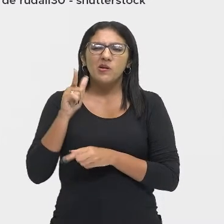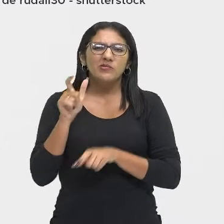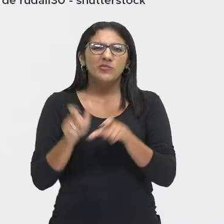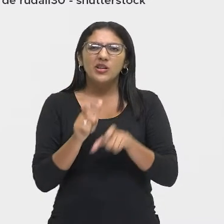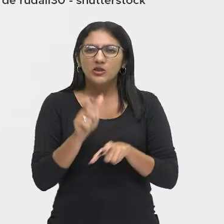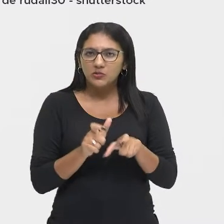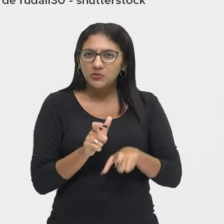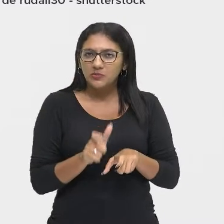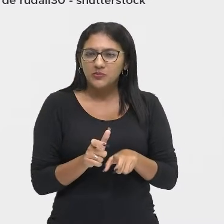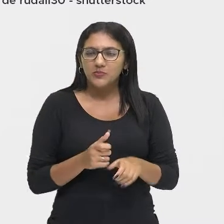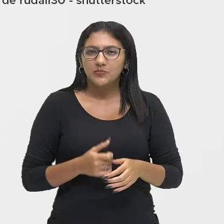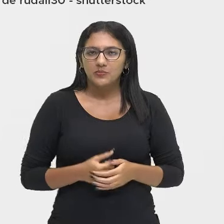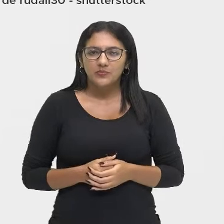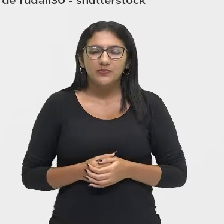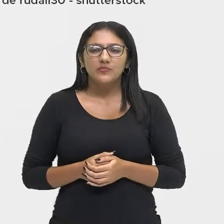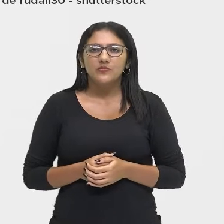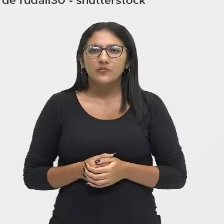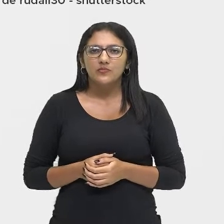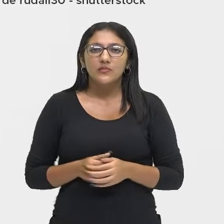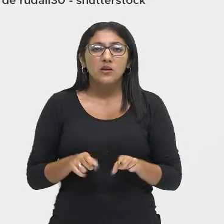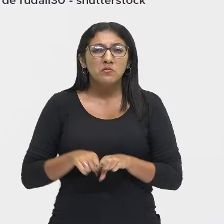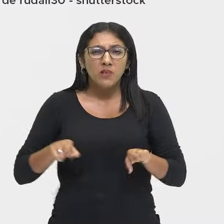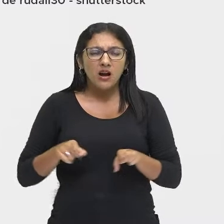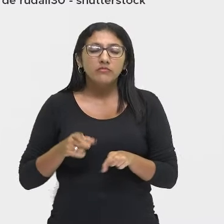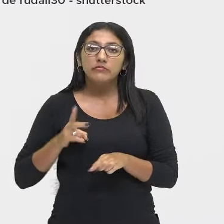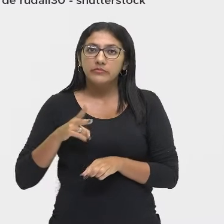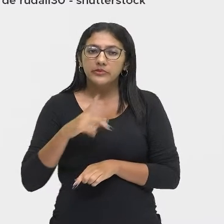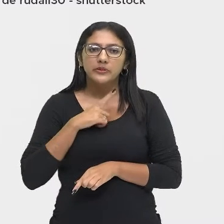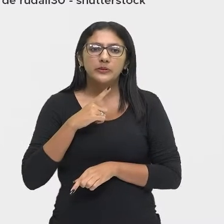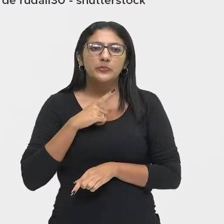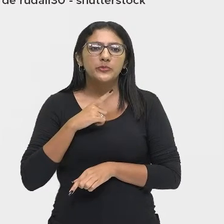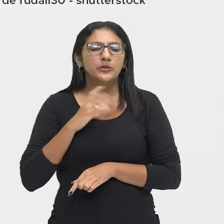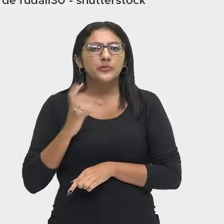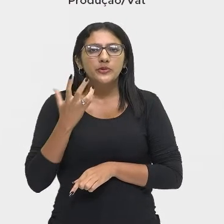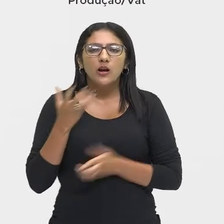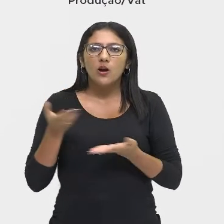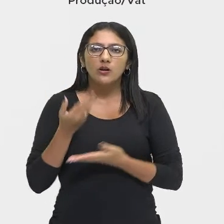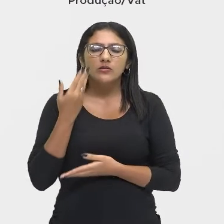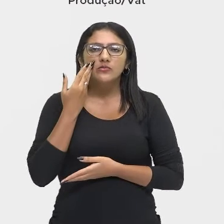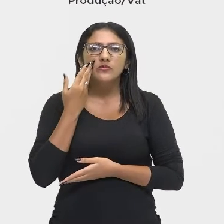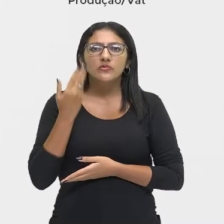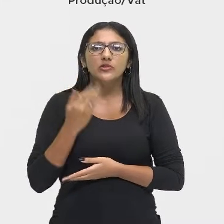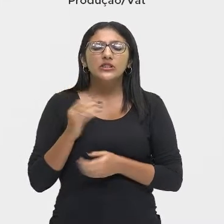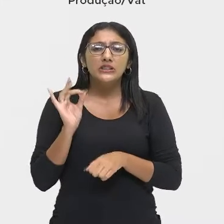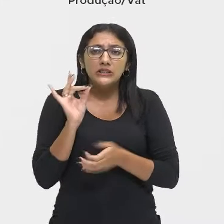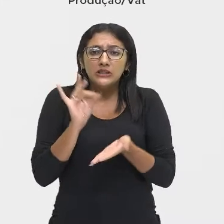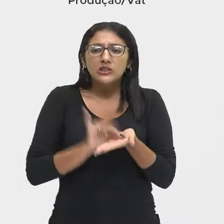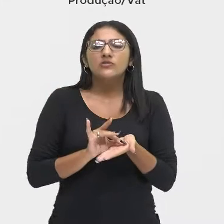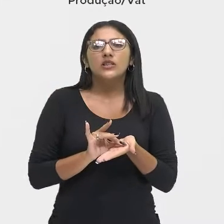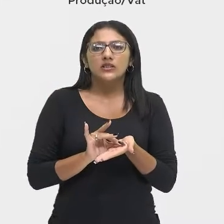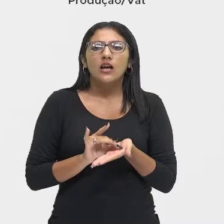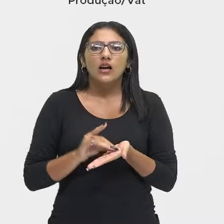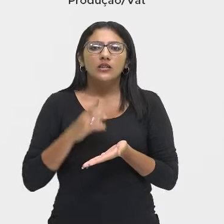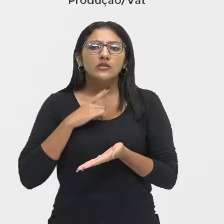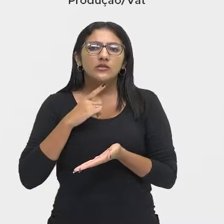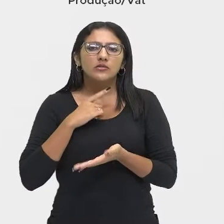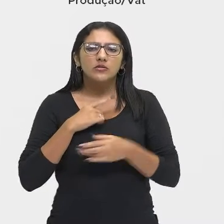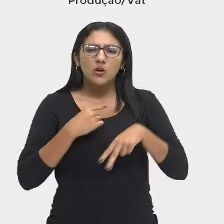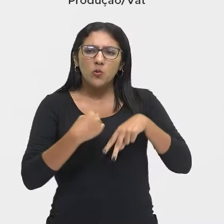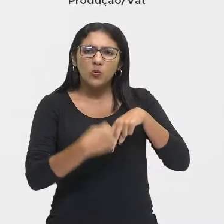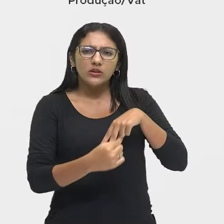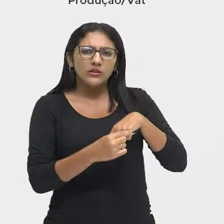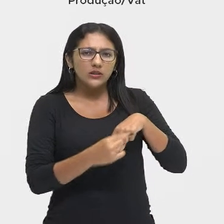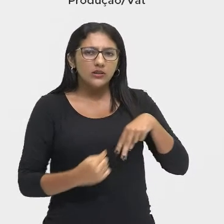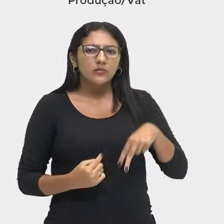mesmo. Mas o que realmente ocorre, vamos ver o que ocorre na prática, né? O que é esse cancelamento na